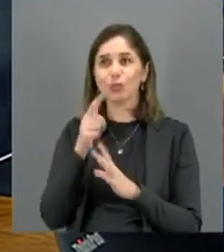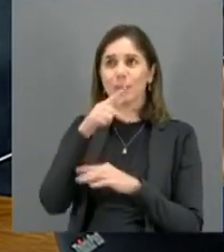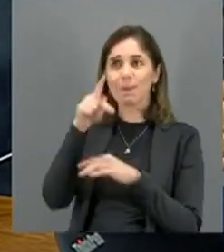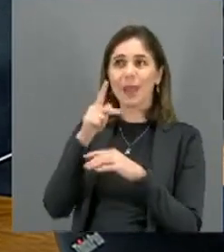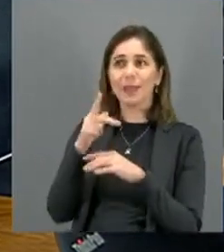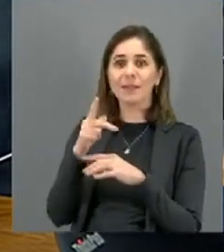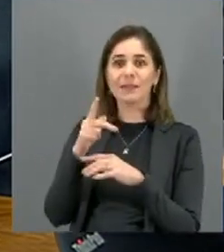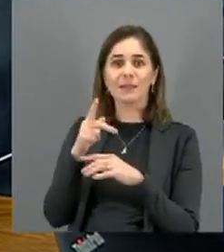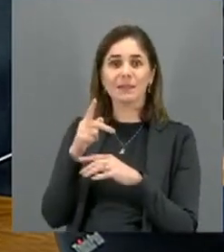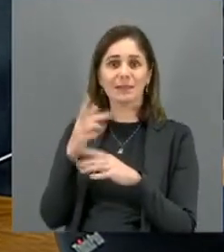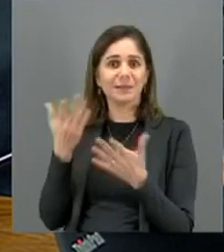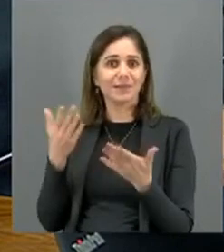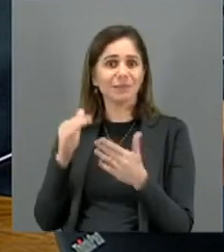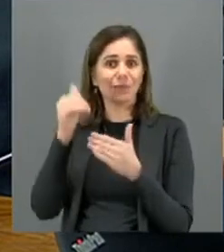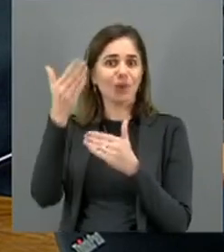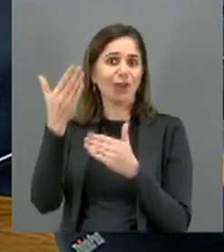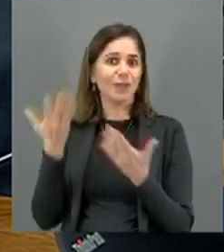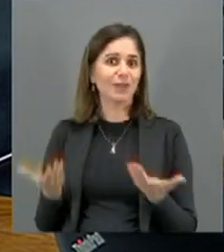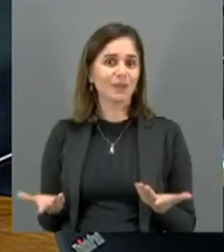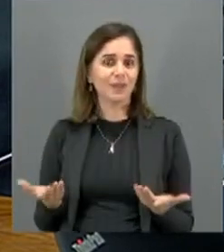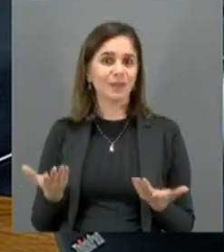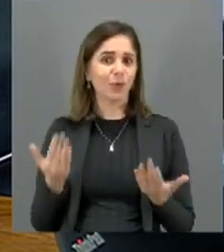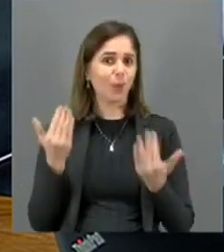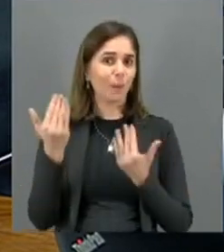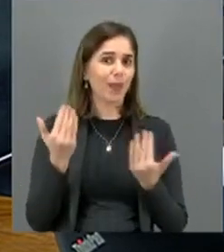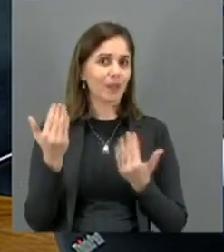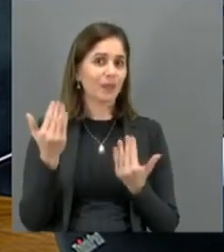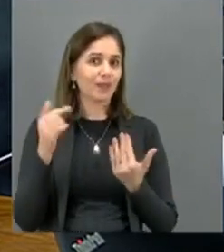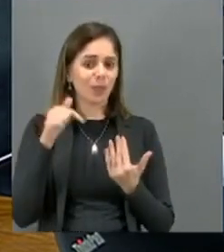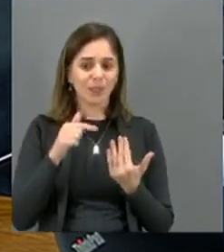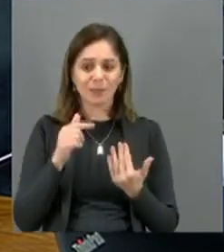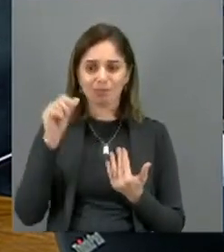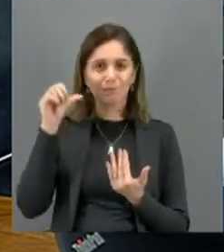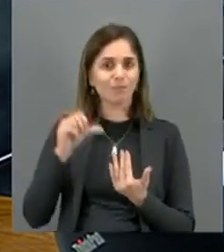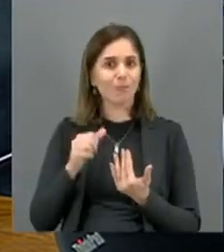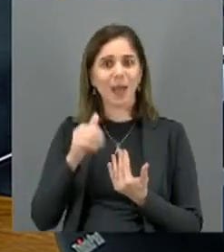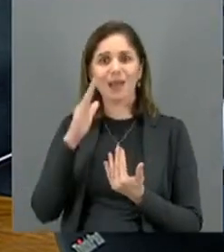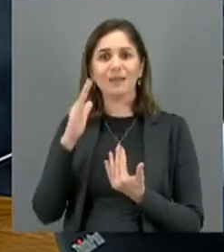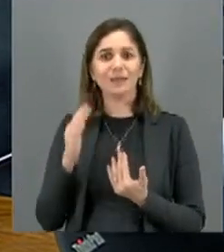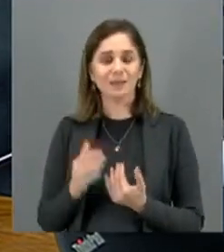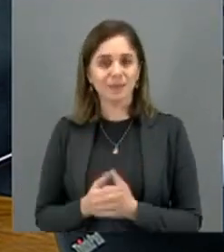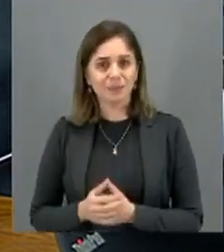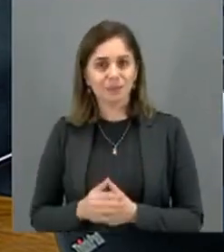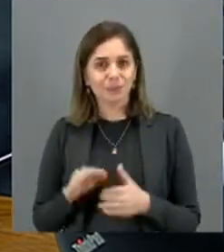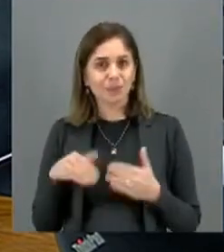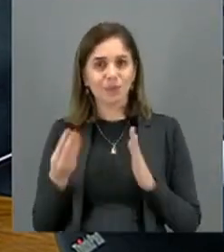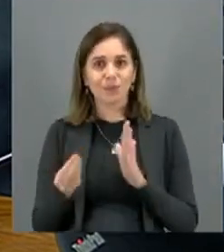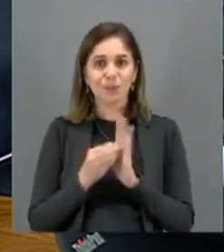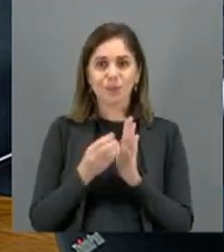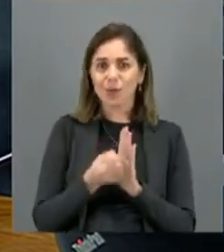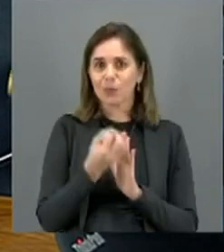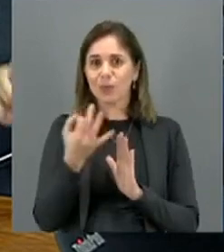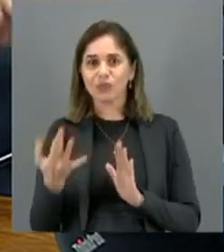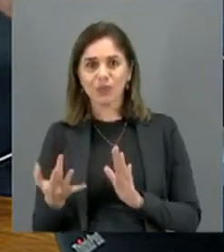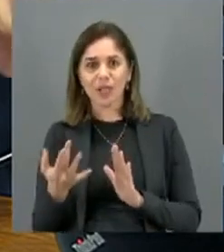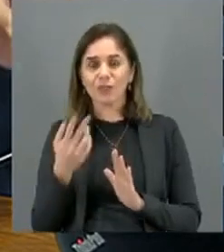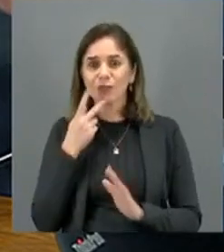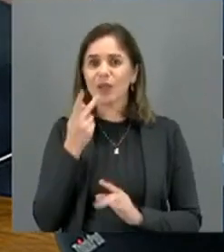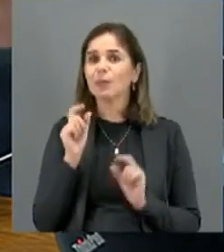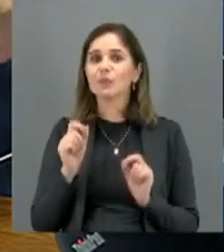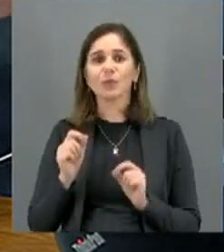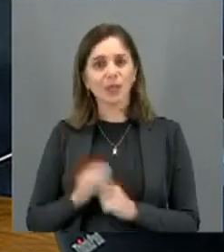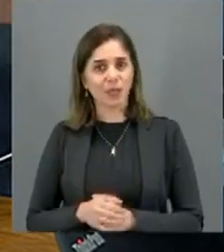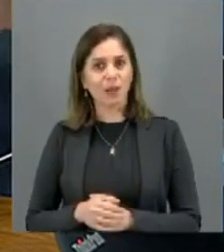o que ocorre, de fato, é que na hora em que se define a quantidade, nós definimos que, de fato, é legal andar